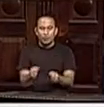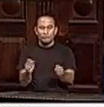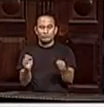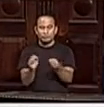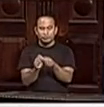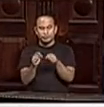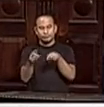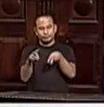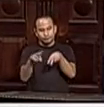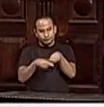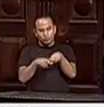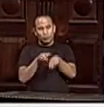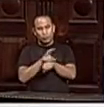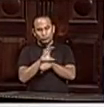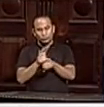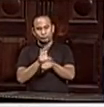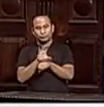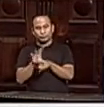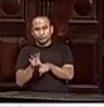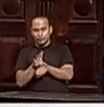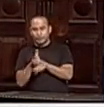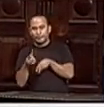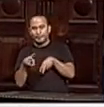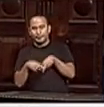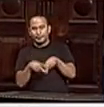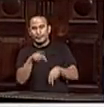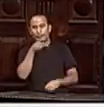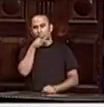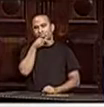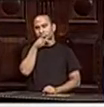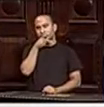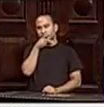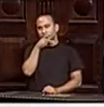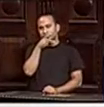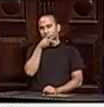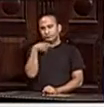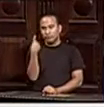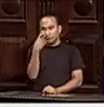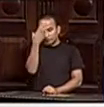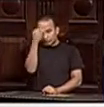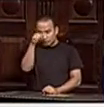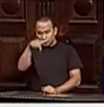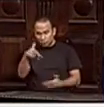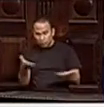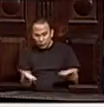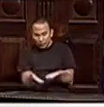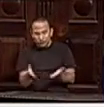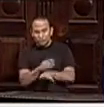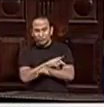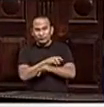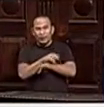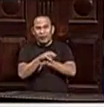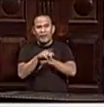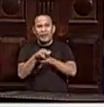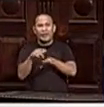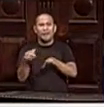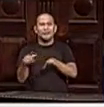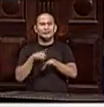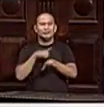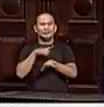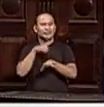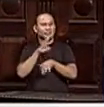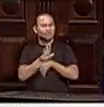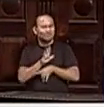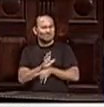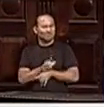segundo a nossa Constituição, levar à prisão de um parlamentar. A gente sabe que hoje muitos juristas têm